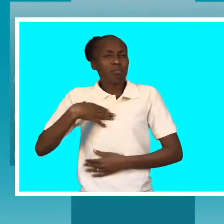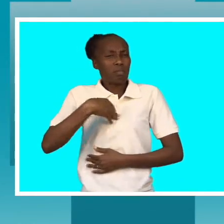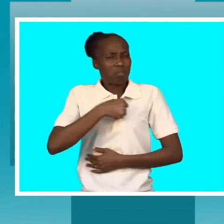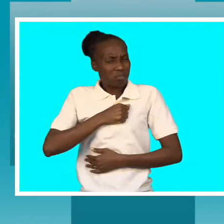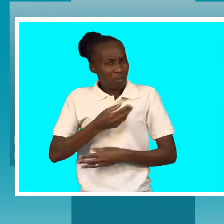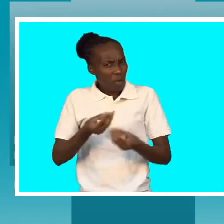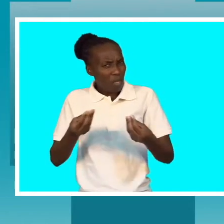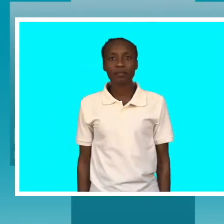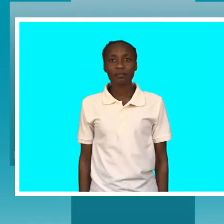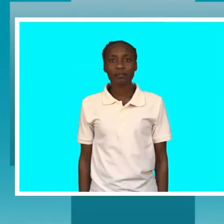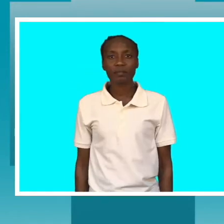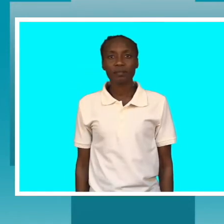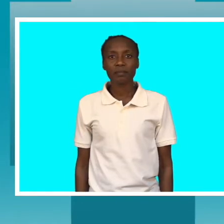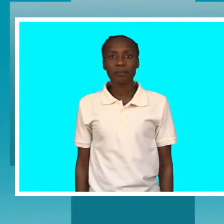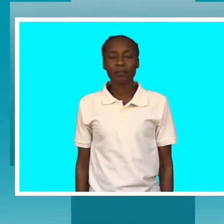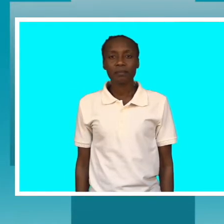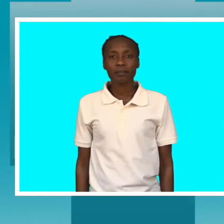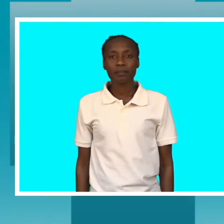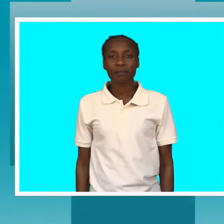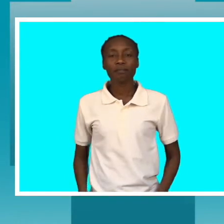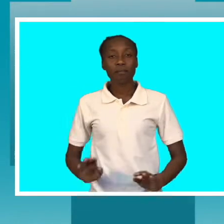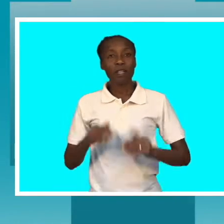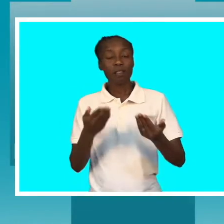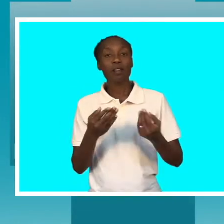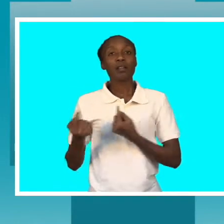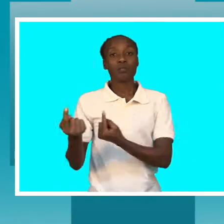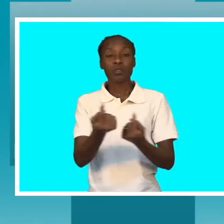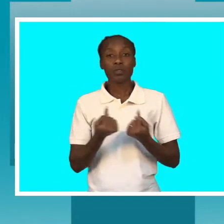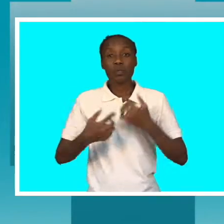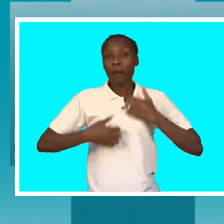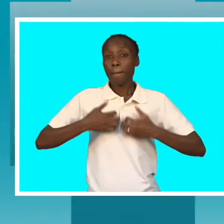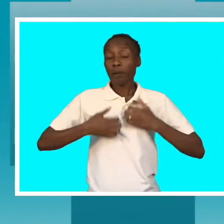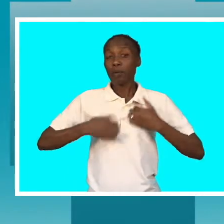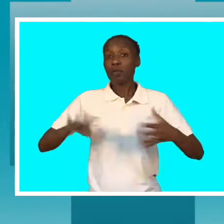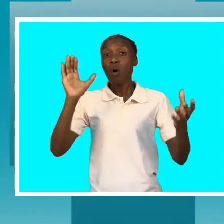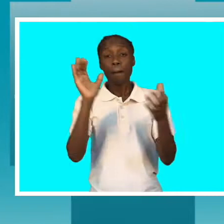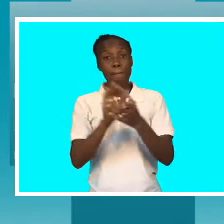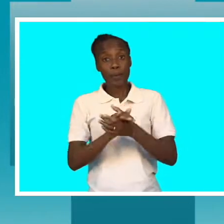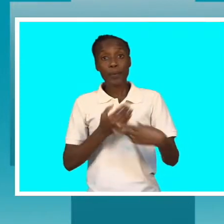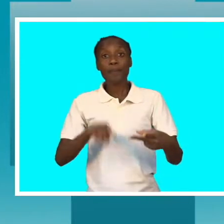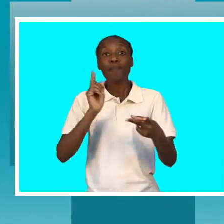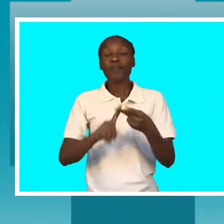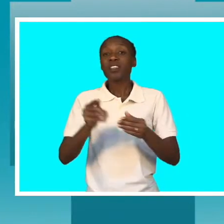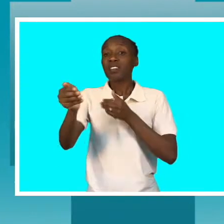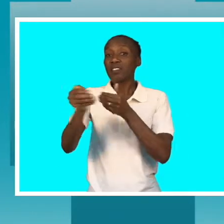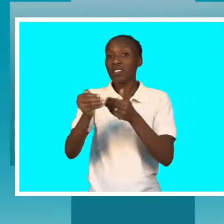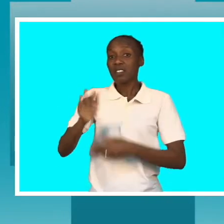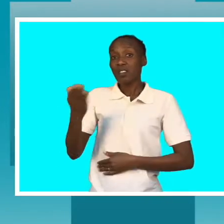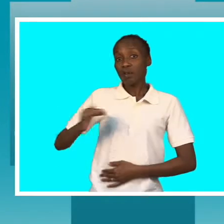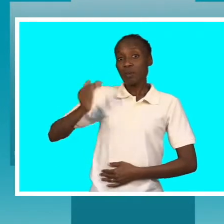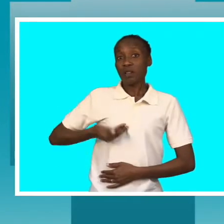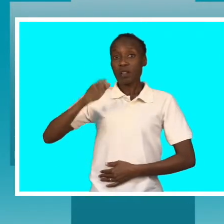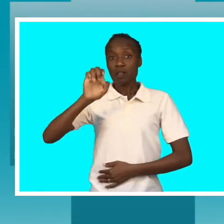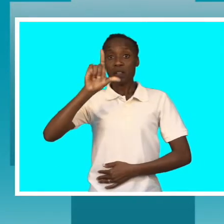morri. Esta situação preocupou os amigos e vizinhos da dona Elisa Manuel, que